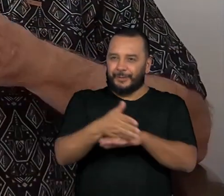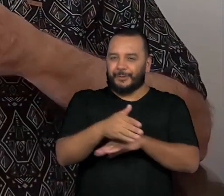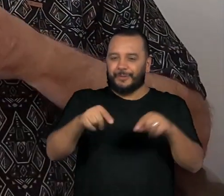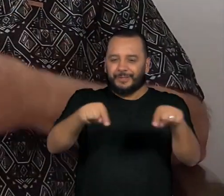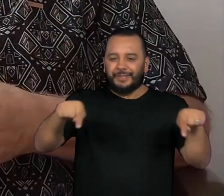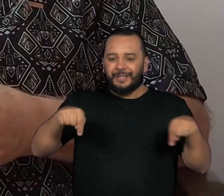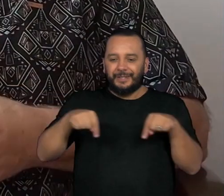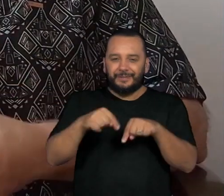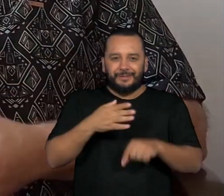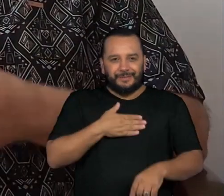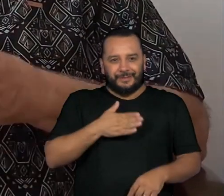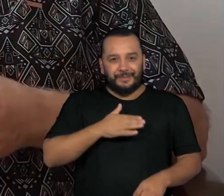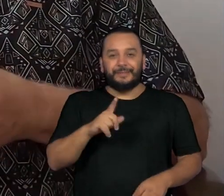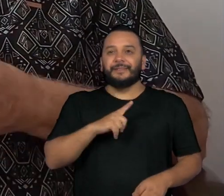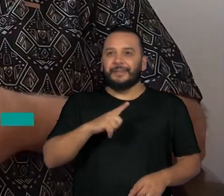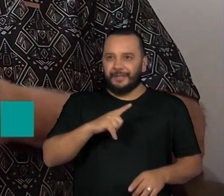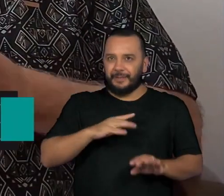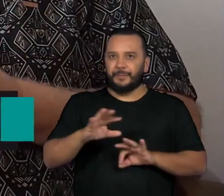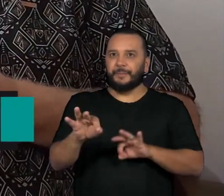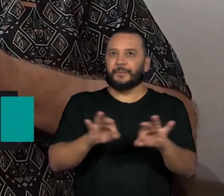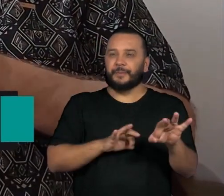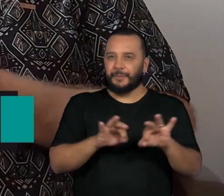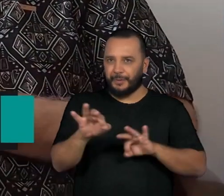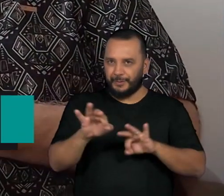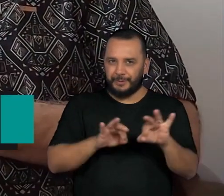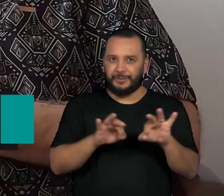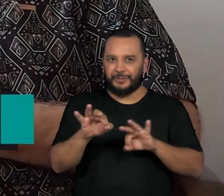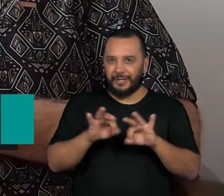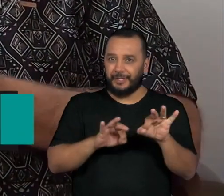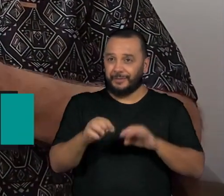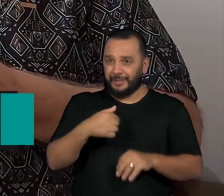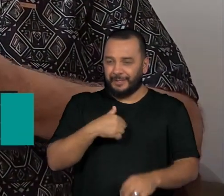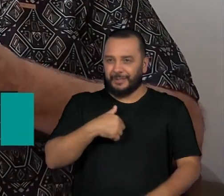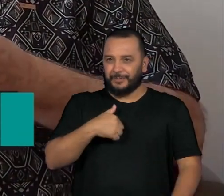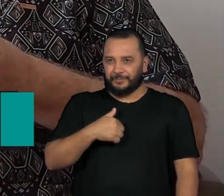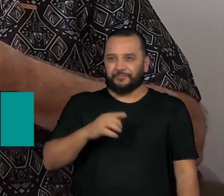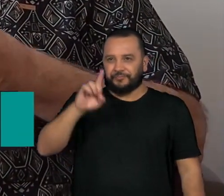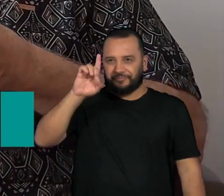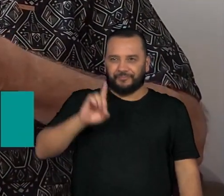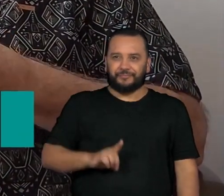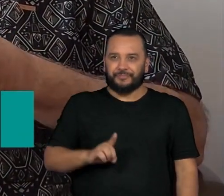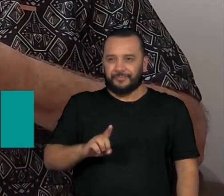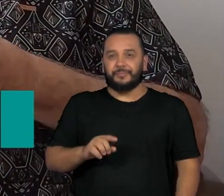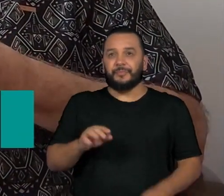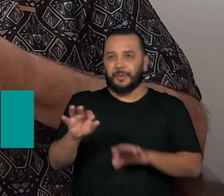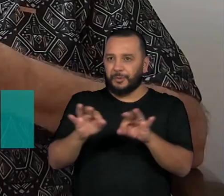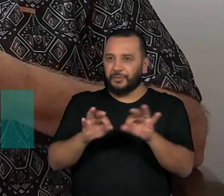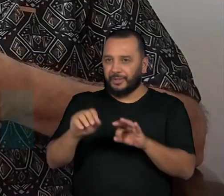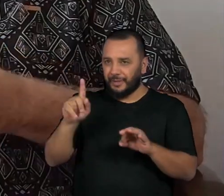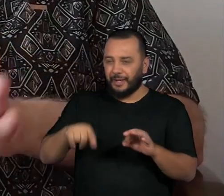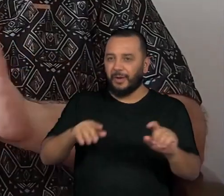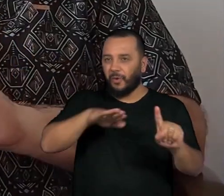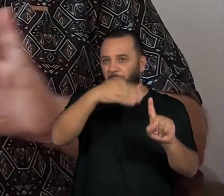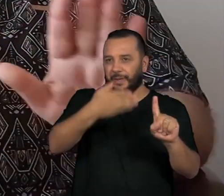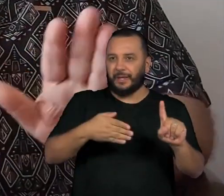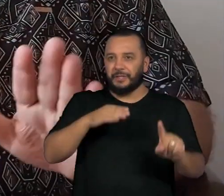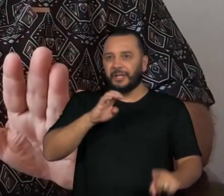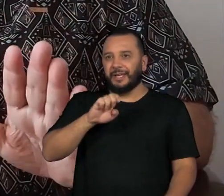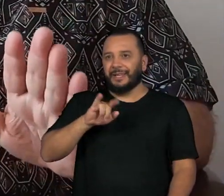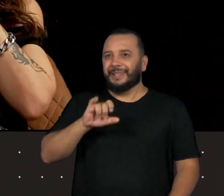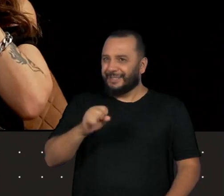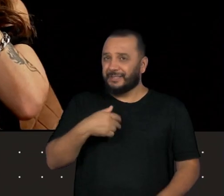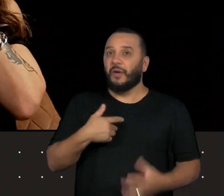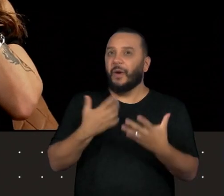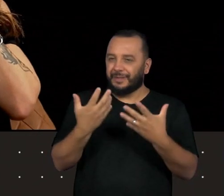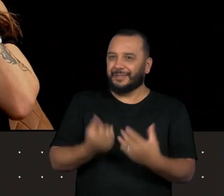com um projeto pedido para que eu a dirigisse, e o projeto era uma homenagem a Elis Regina, aceitei na